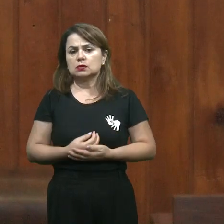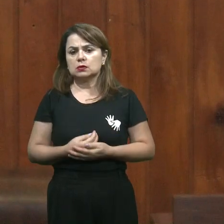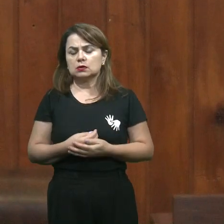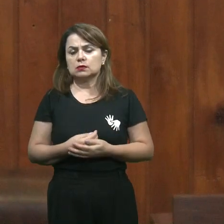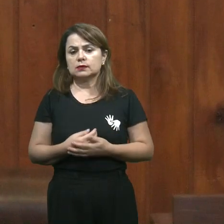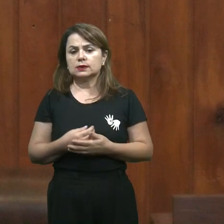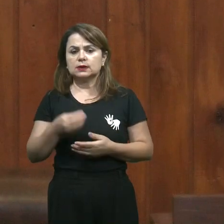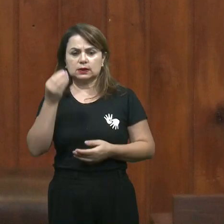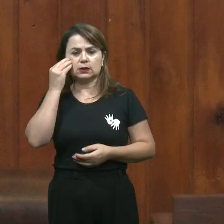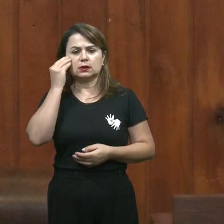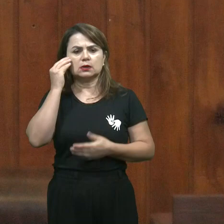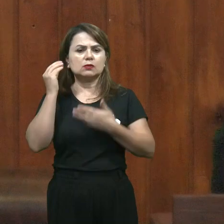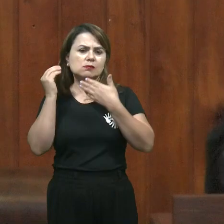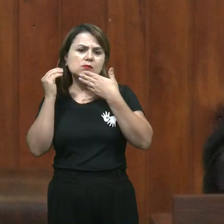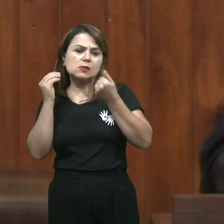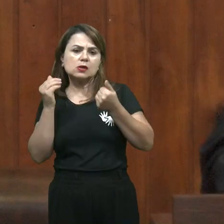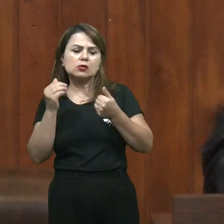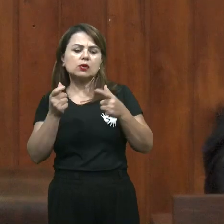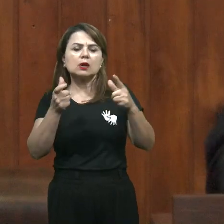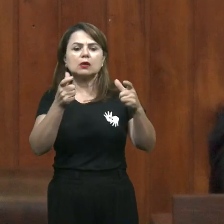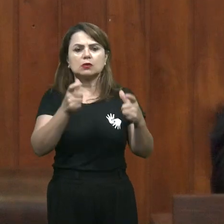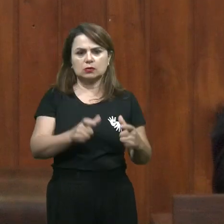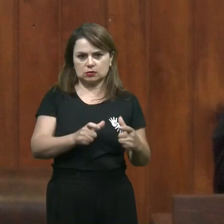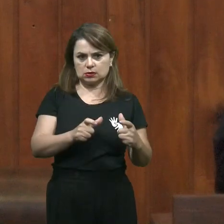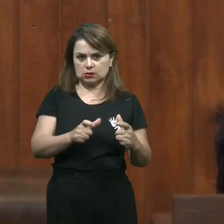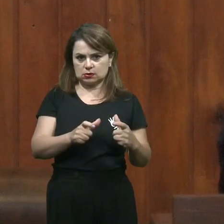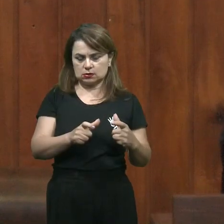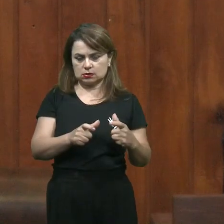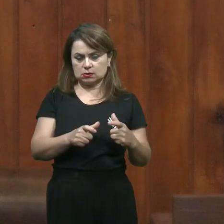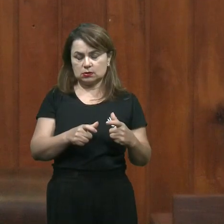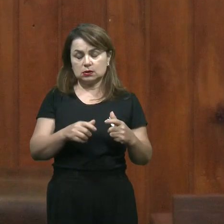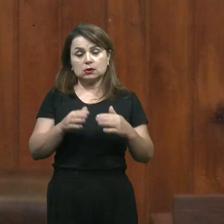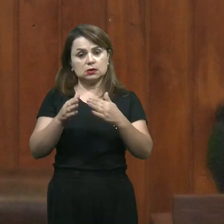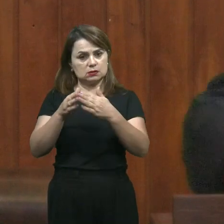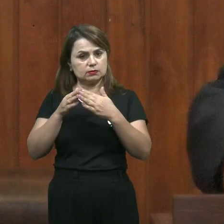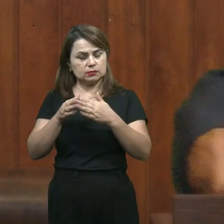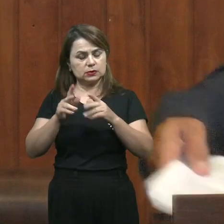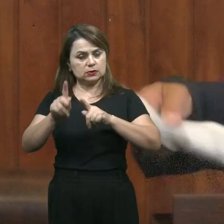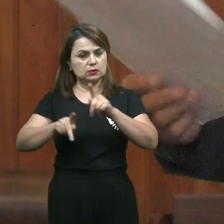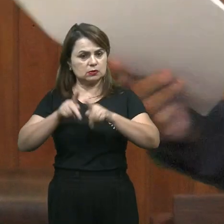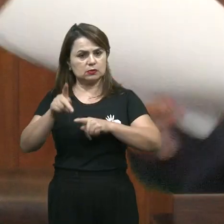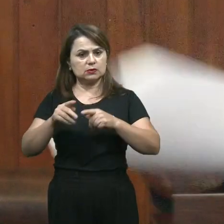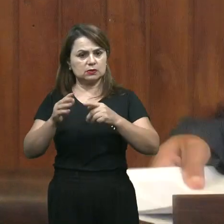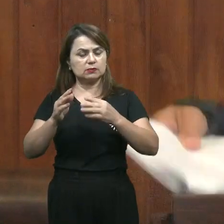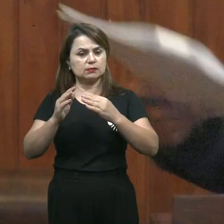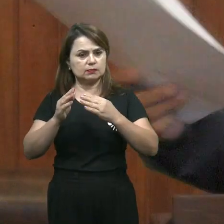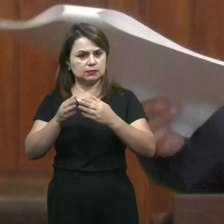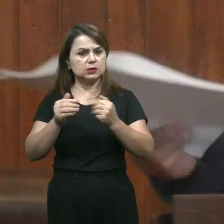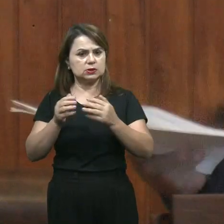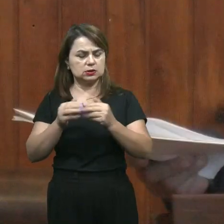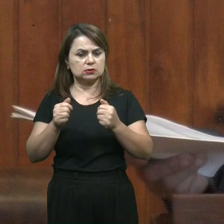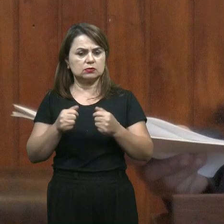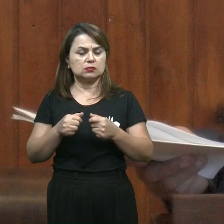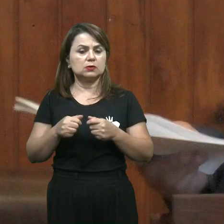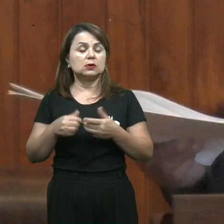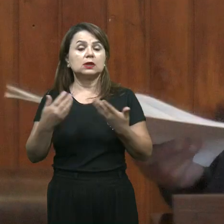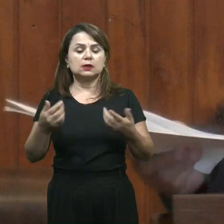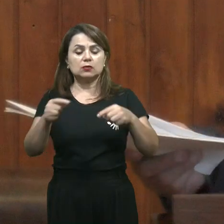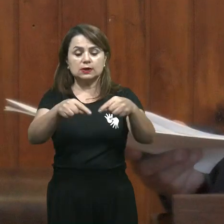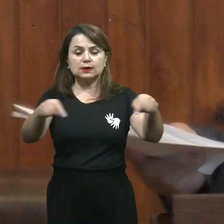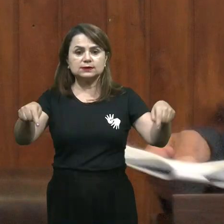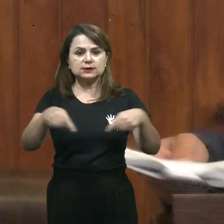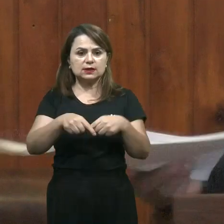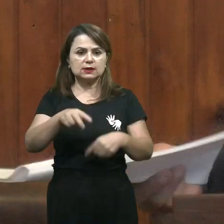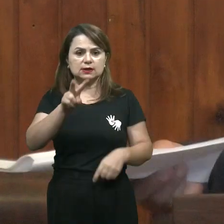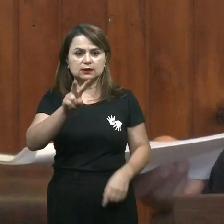o mínimo ali a esses munícipes que tanto necessitam de ir e vir ali passar para fazer suas necessidades sala VIP não